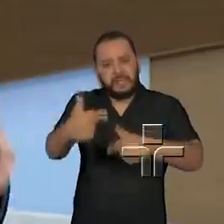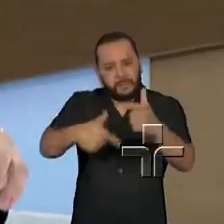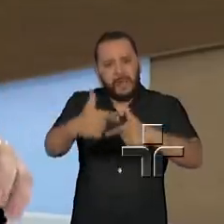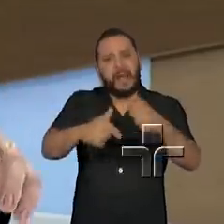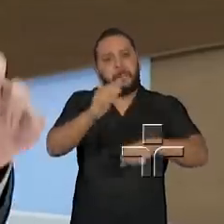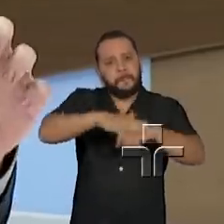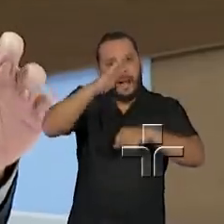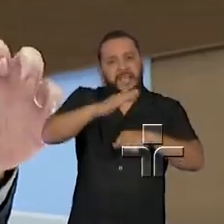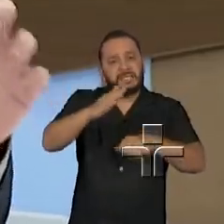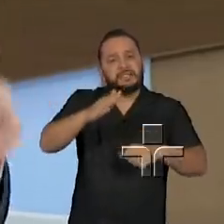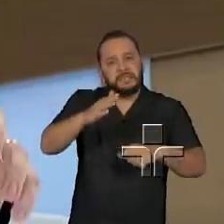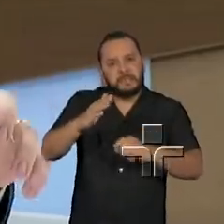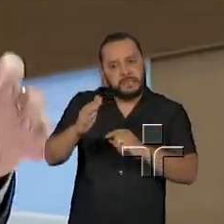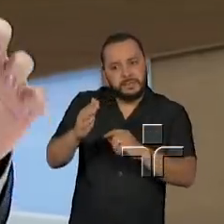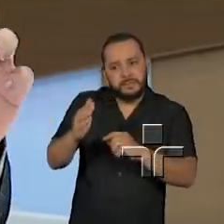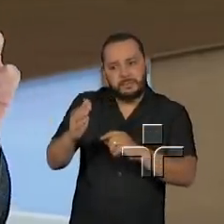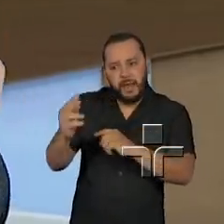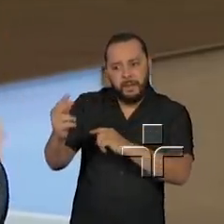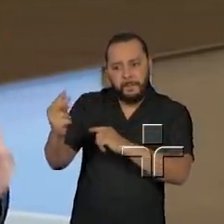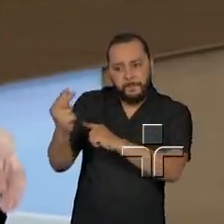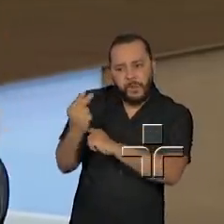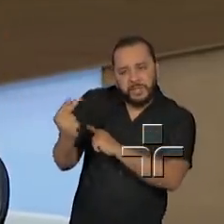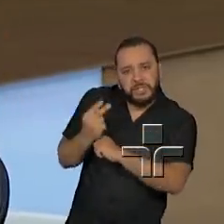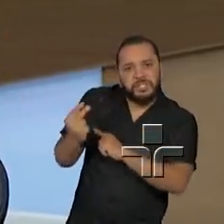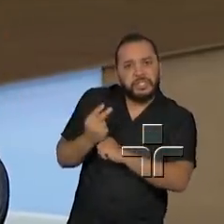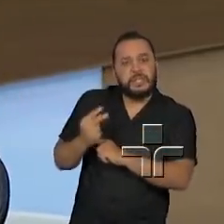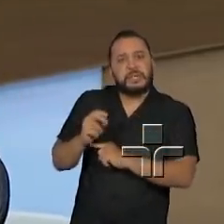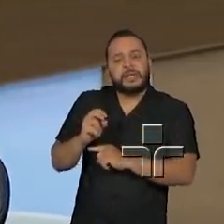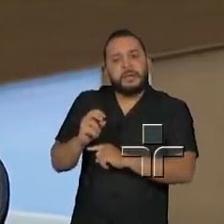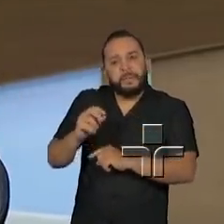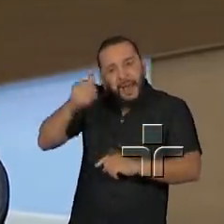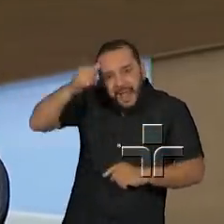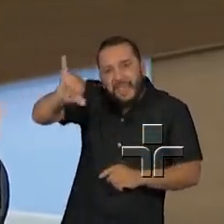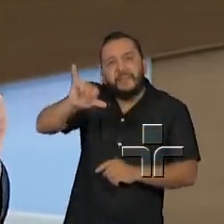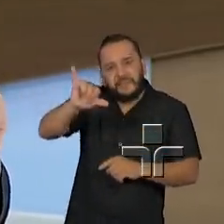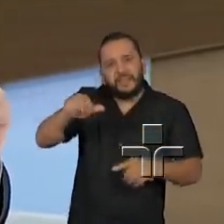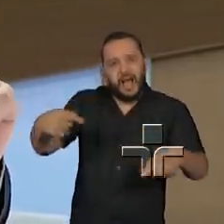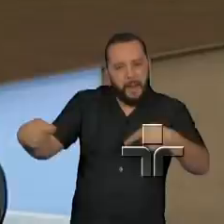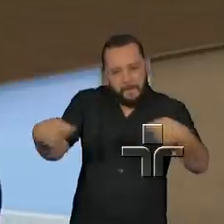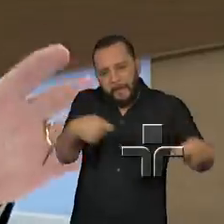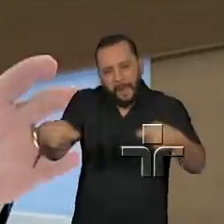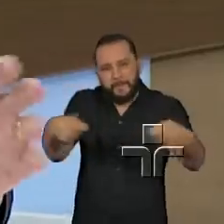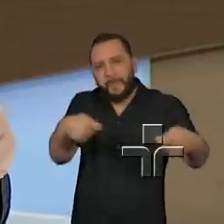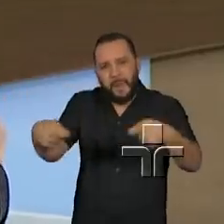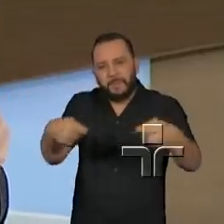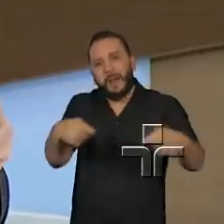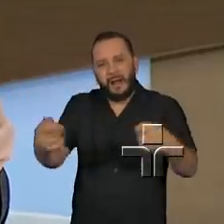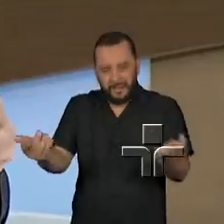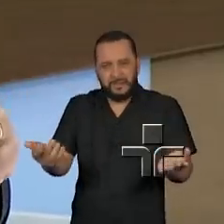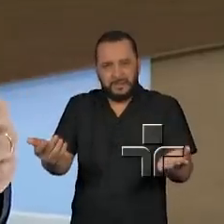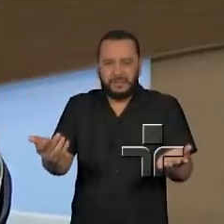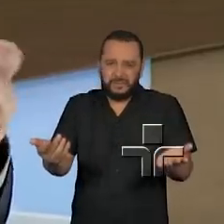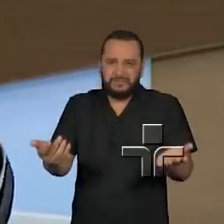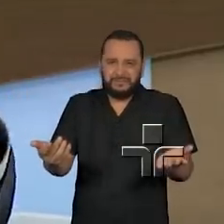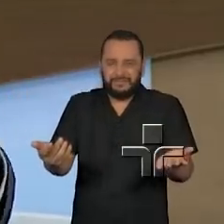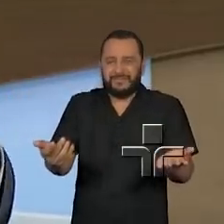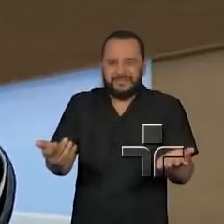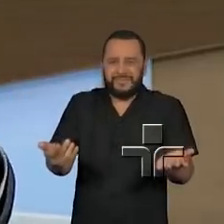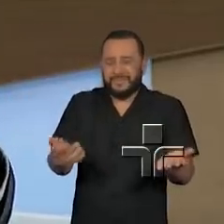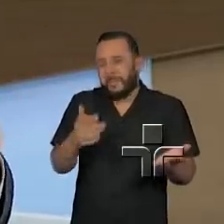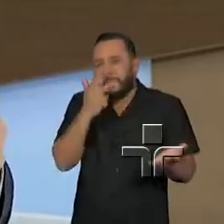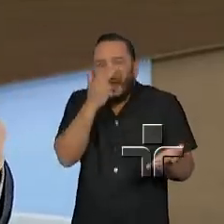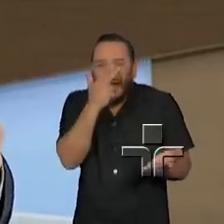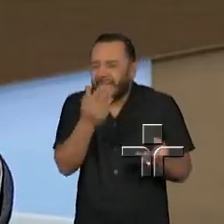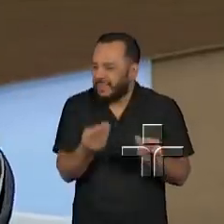se proteger ou para minimizar ou evitar essa guerra quase declarada, praticamente declarada? A gente tem uma impressão, às